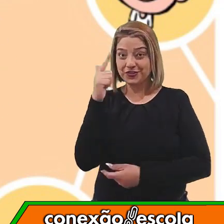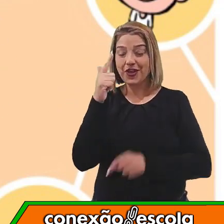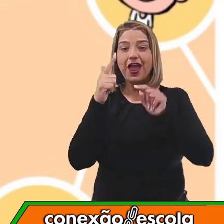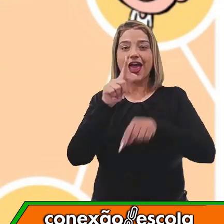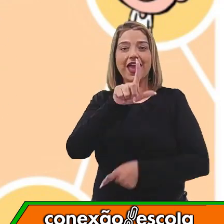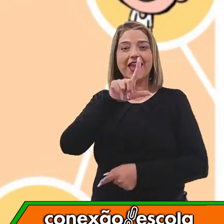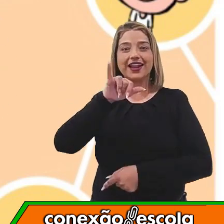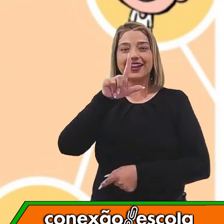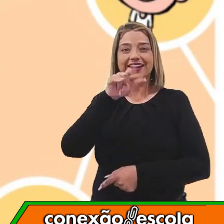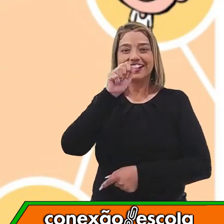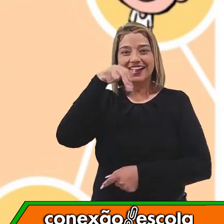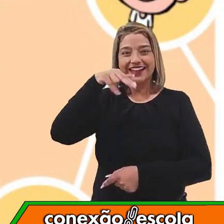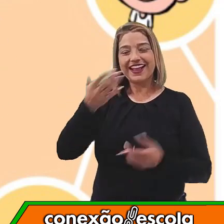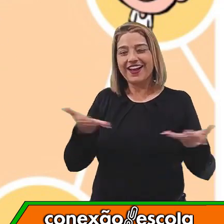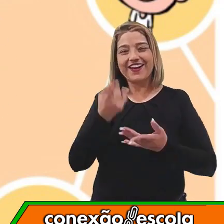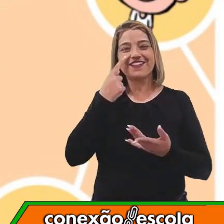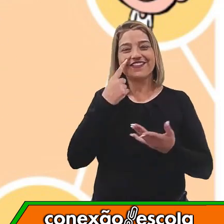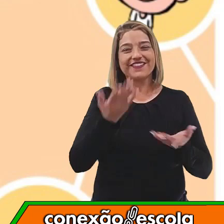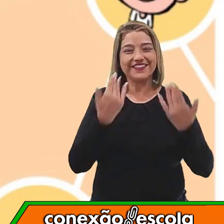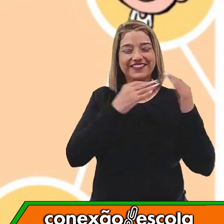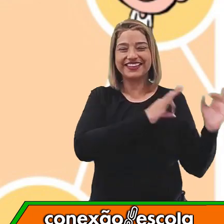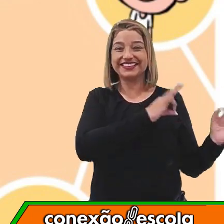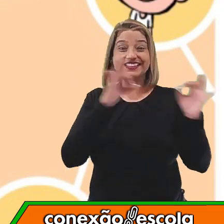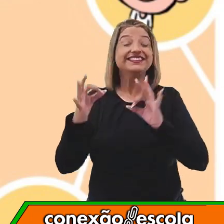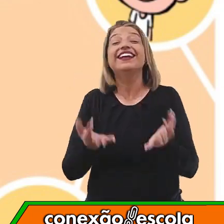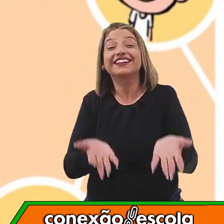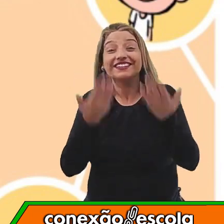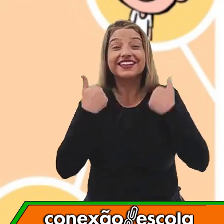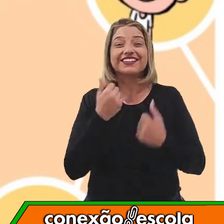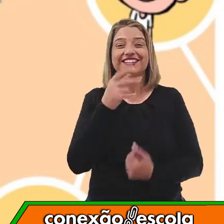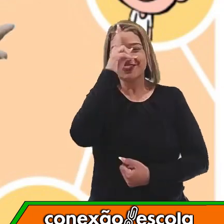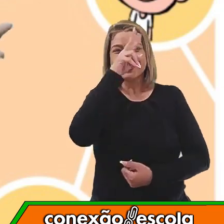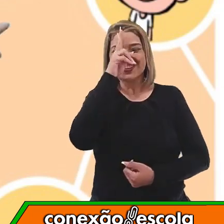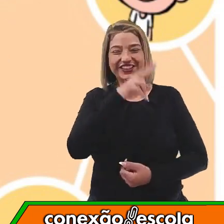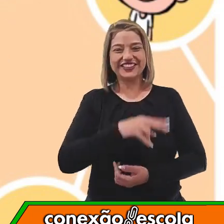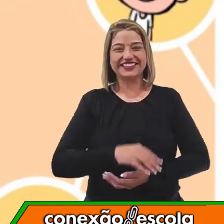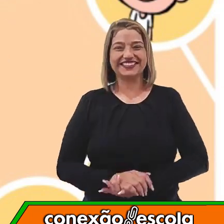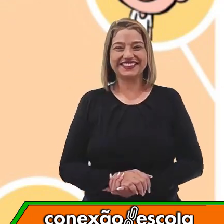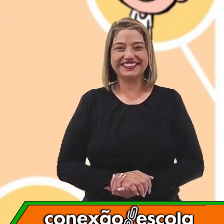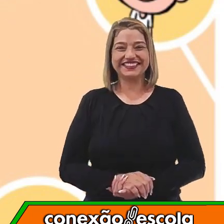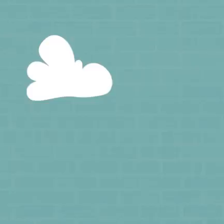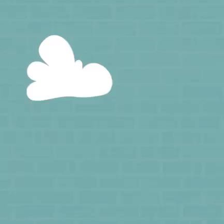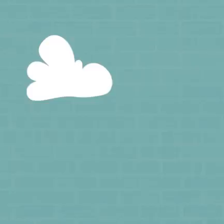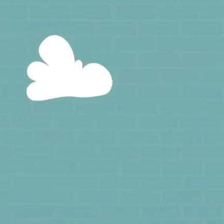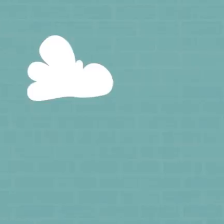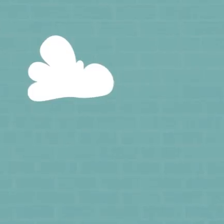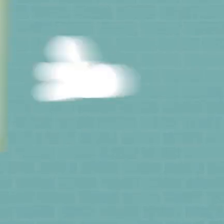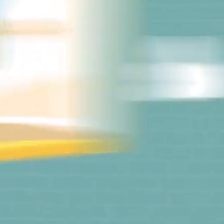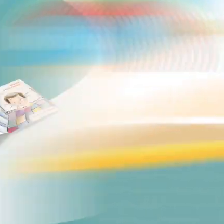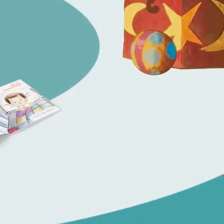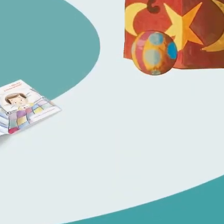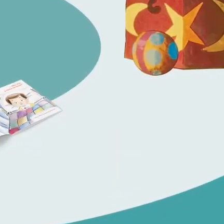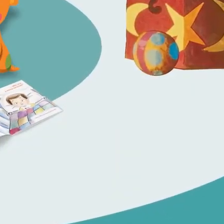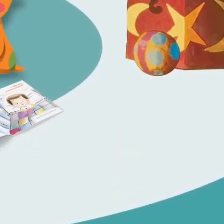Liliane Tosta. Vamos assistir? Liliane, cadê a história?